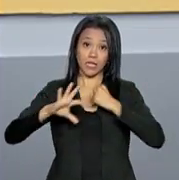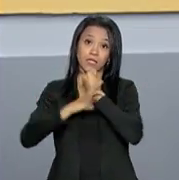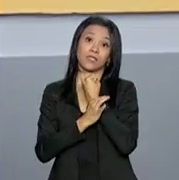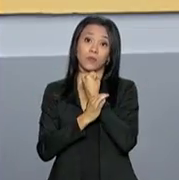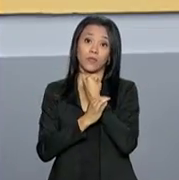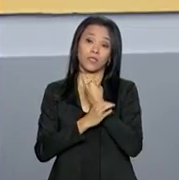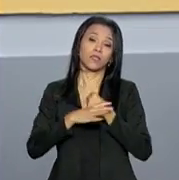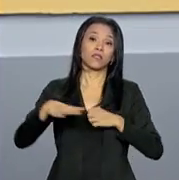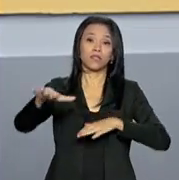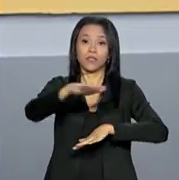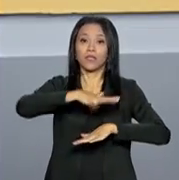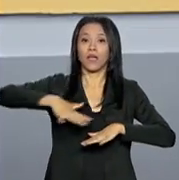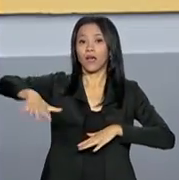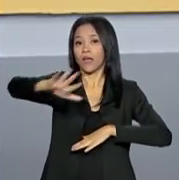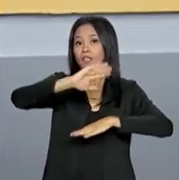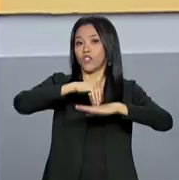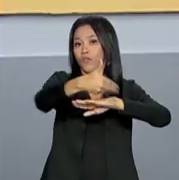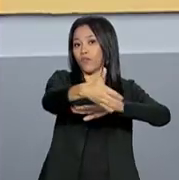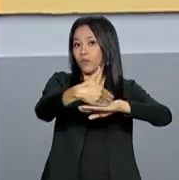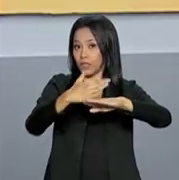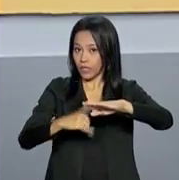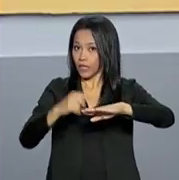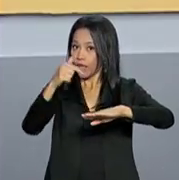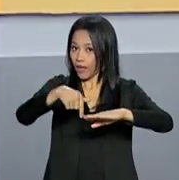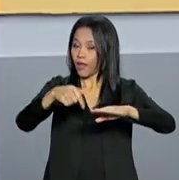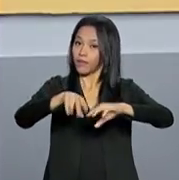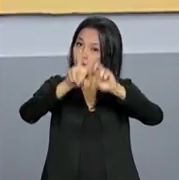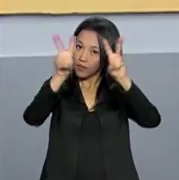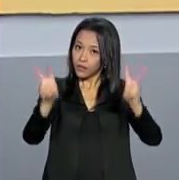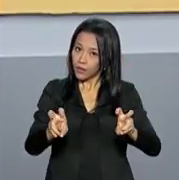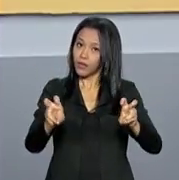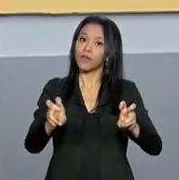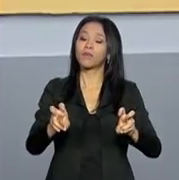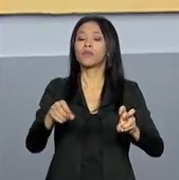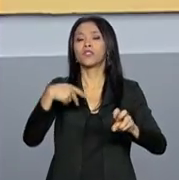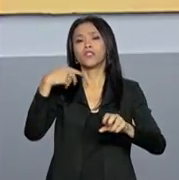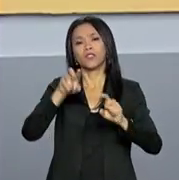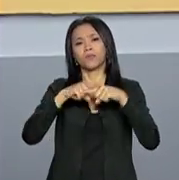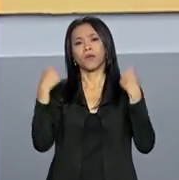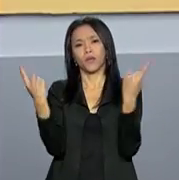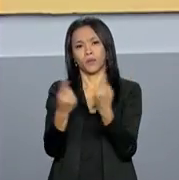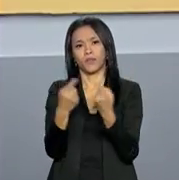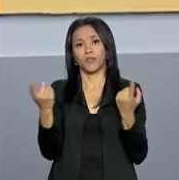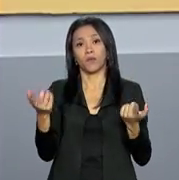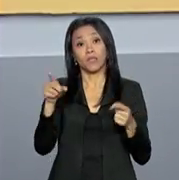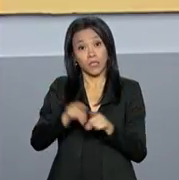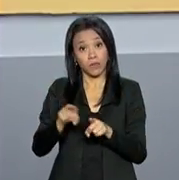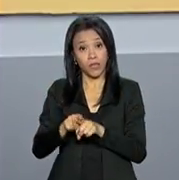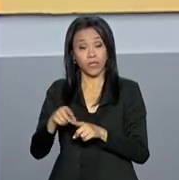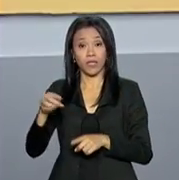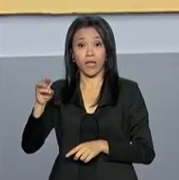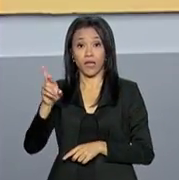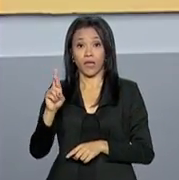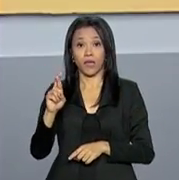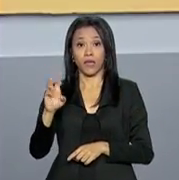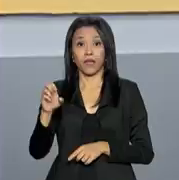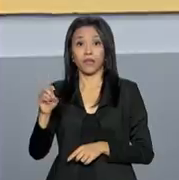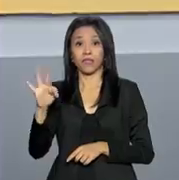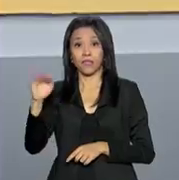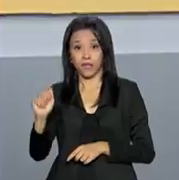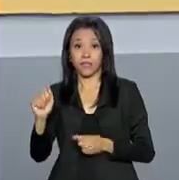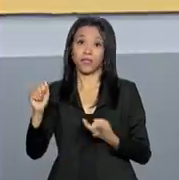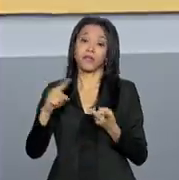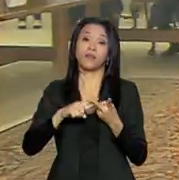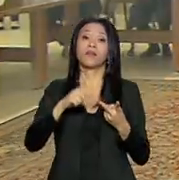de fronteira do brasil foi tema de uma reunião com representantes de seis ministérios além da receita federal polícia federal e